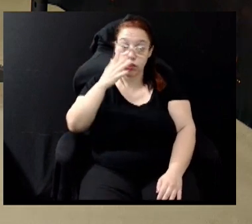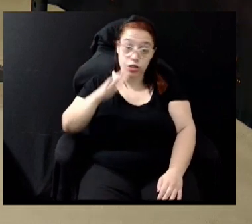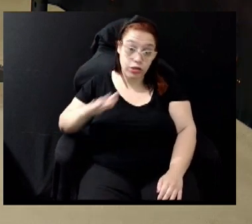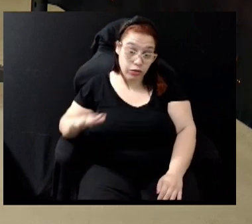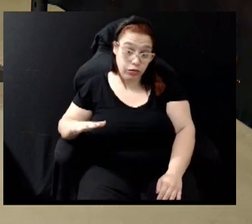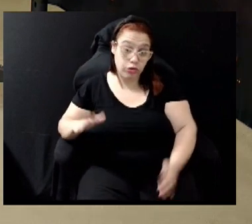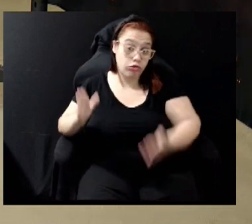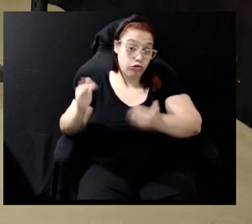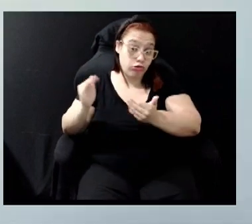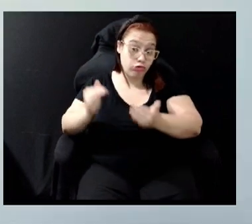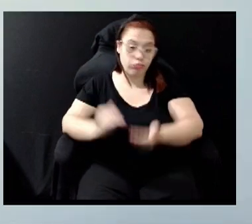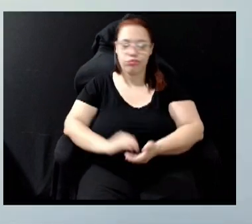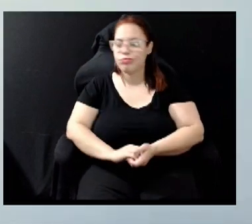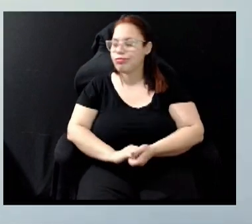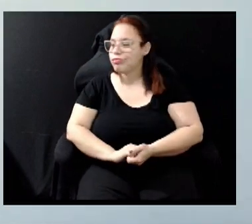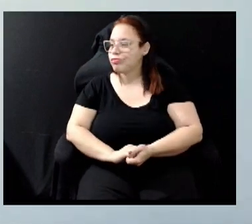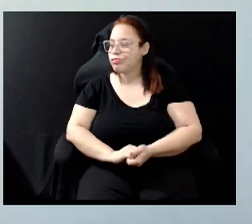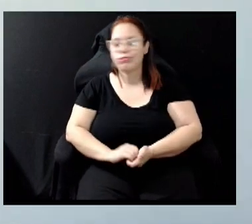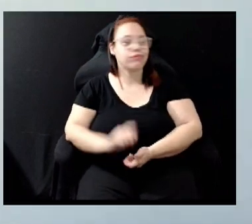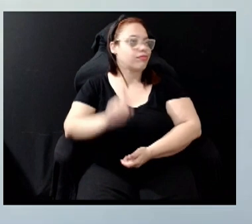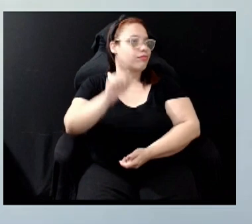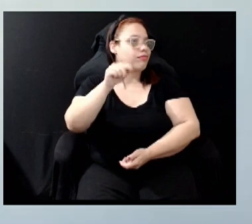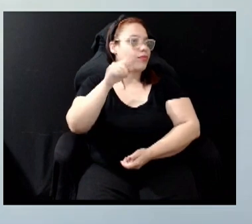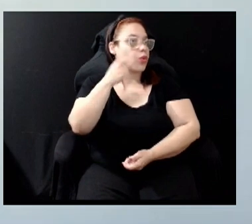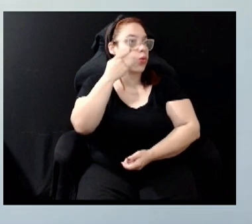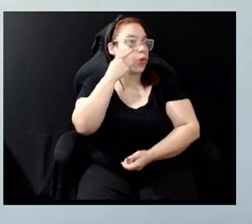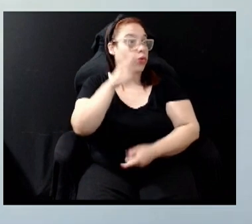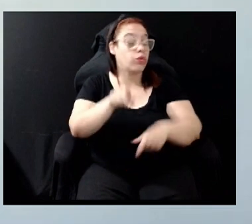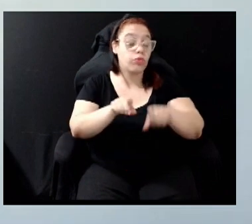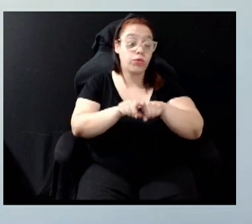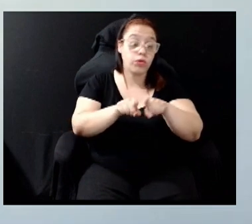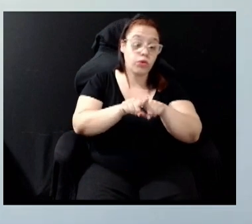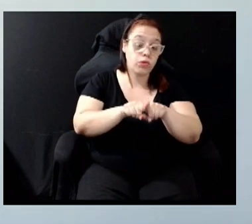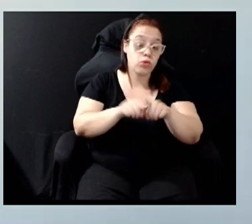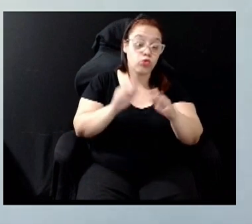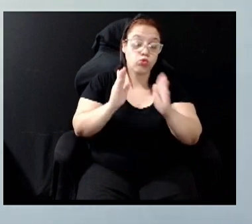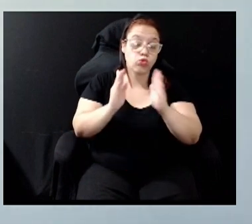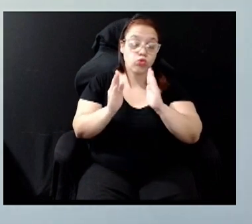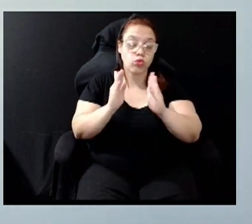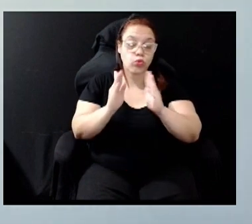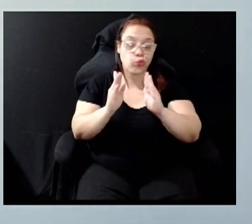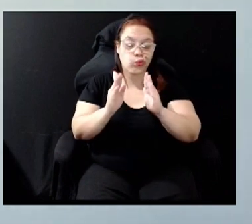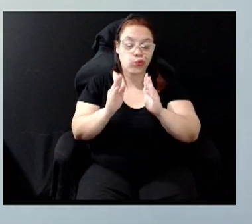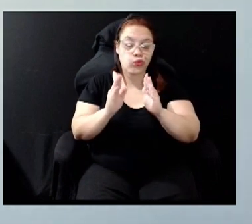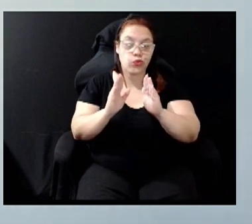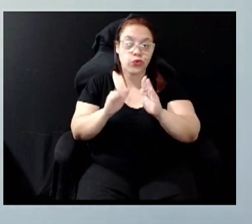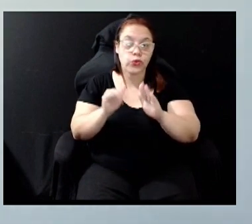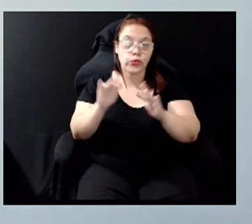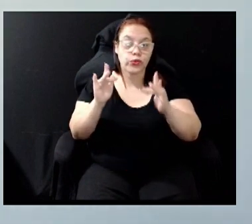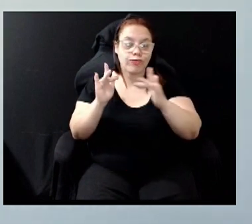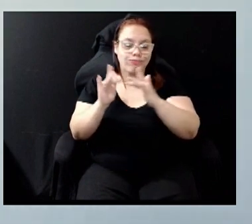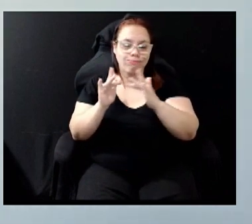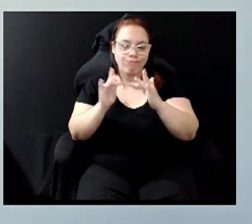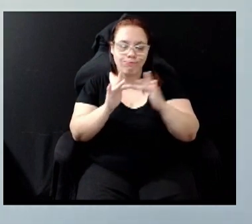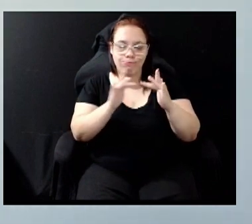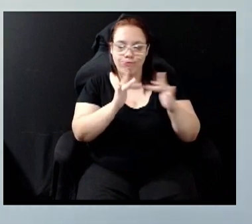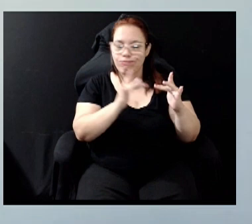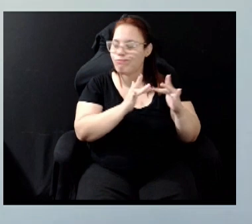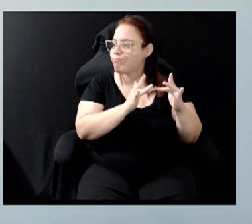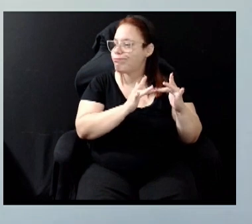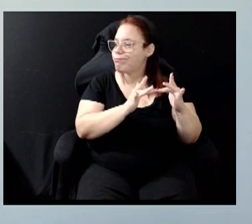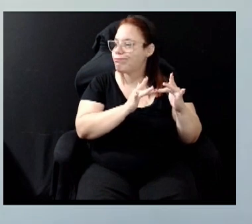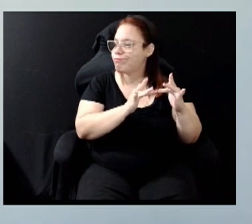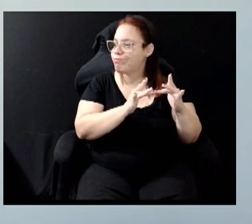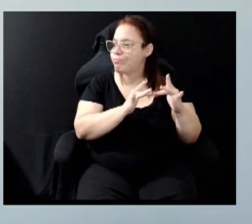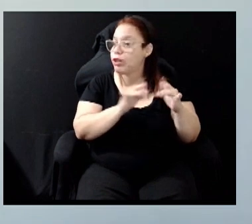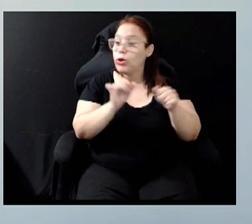juventude. O que eu vejo também é que naquela época tinham-se mais conexões. Você fazia